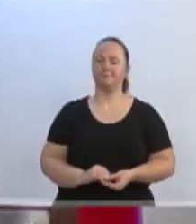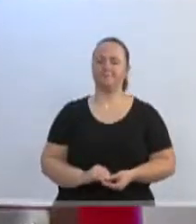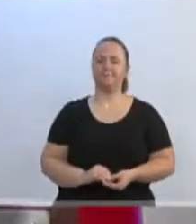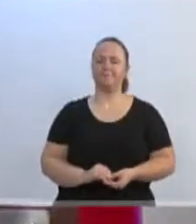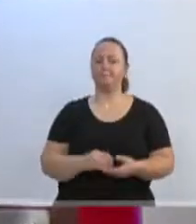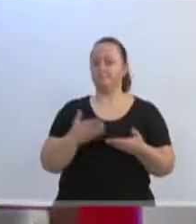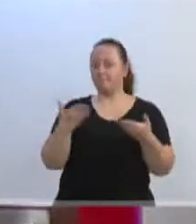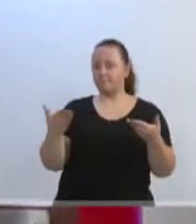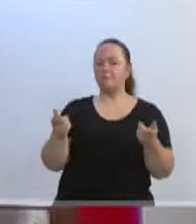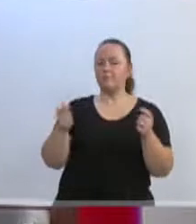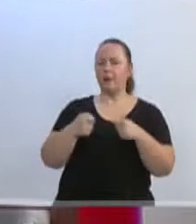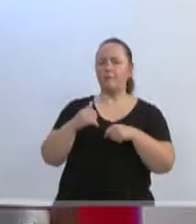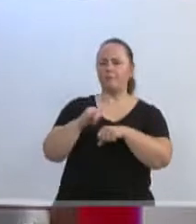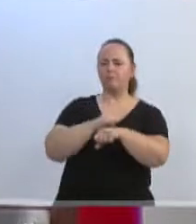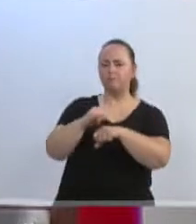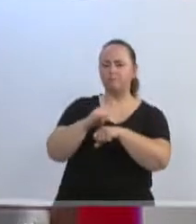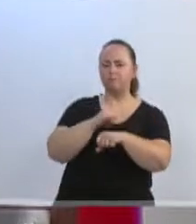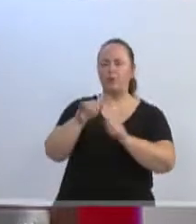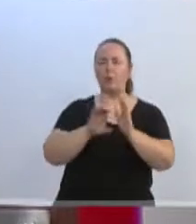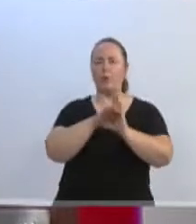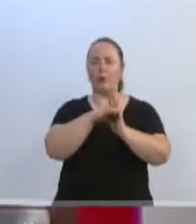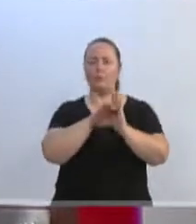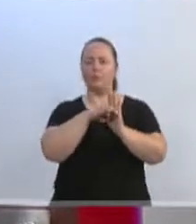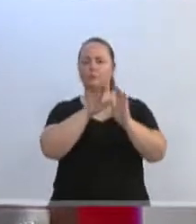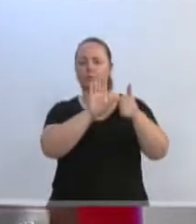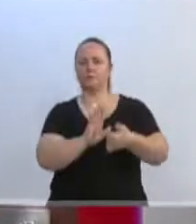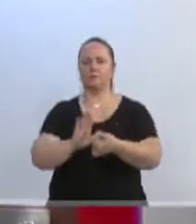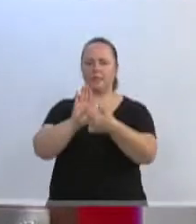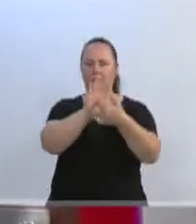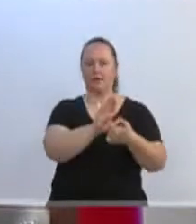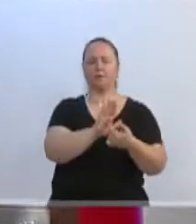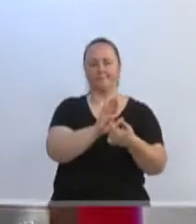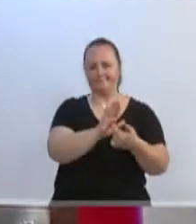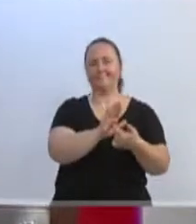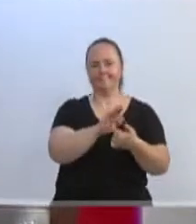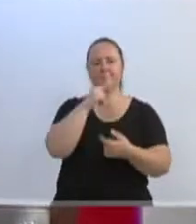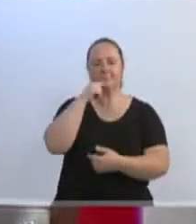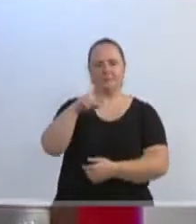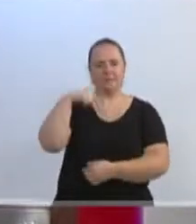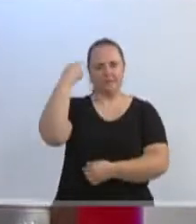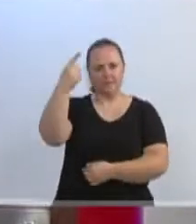Smart Cities, vários conceitos que eu quero trazer e continuo ainda no